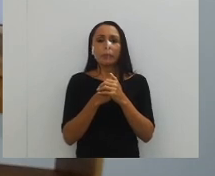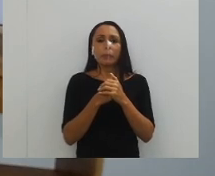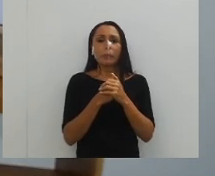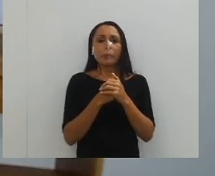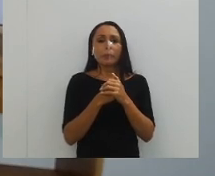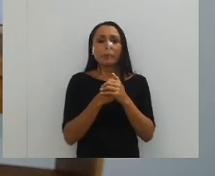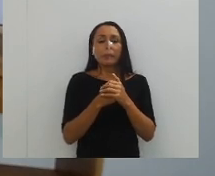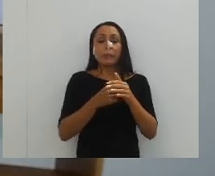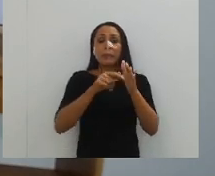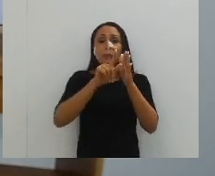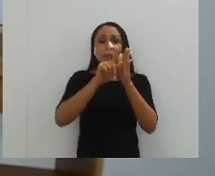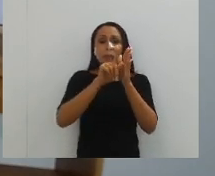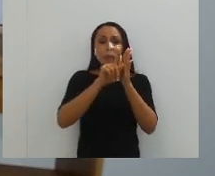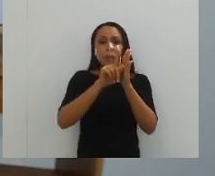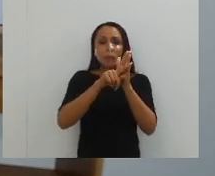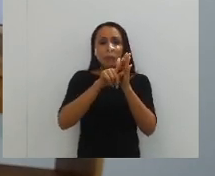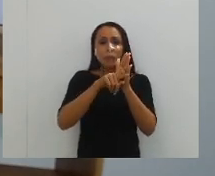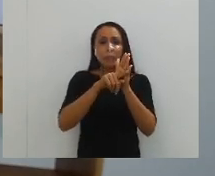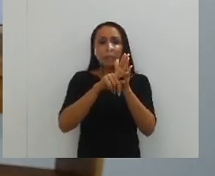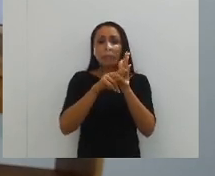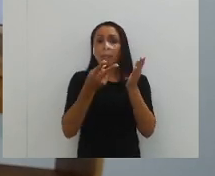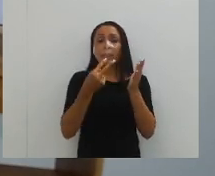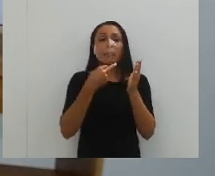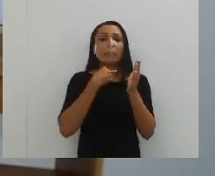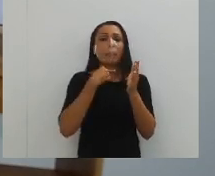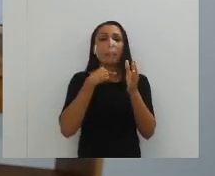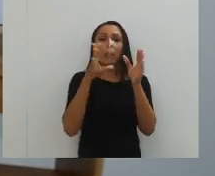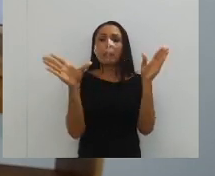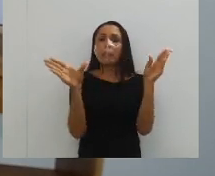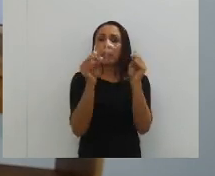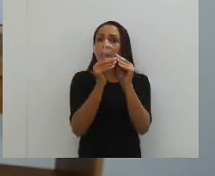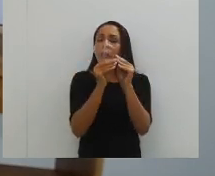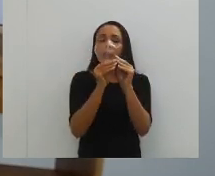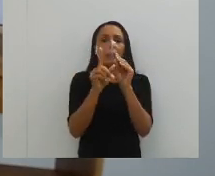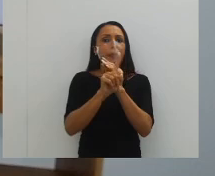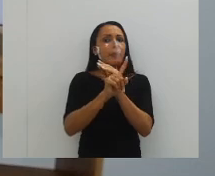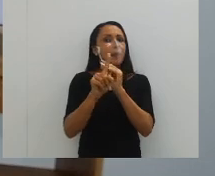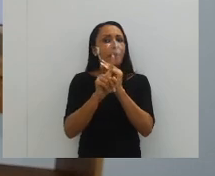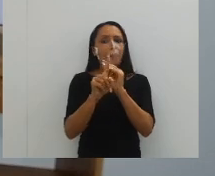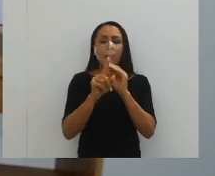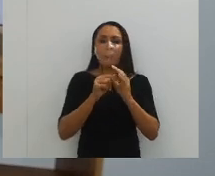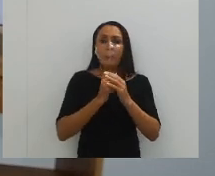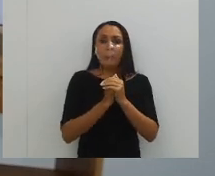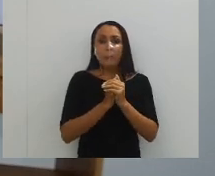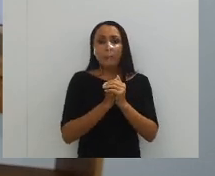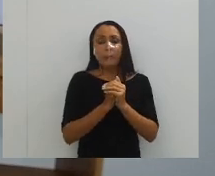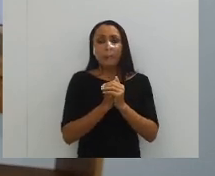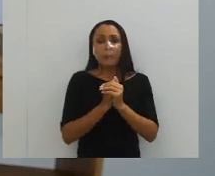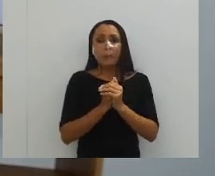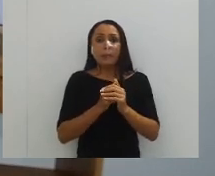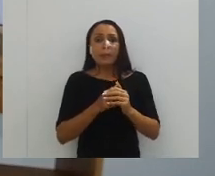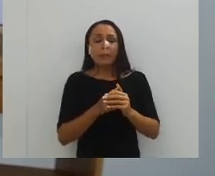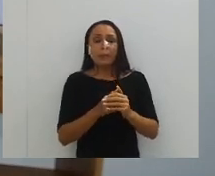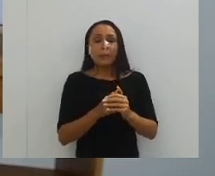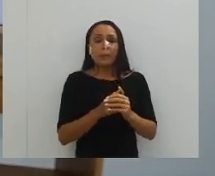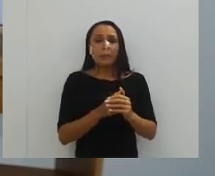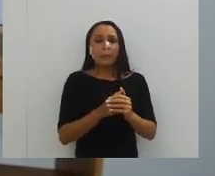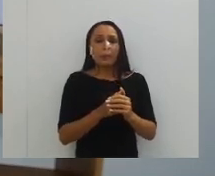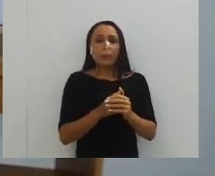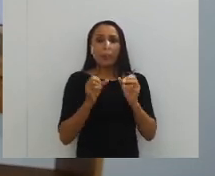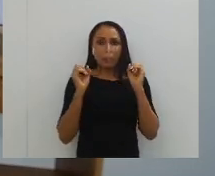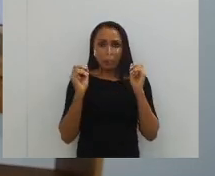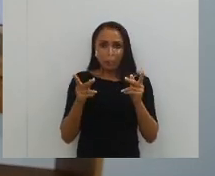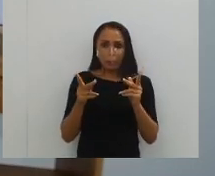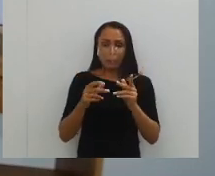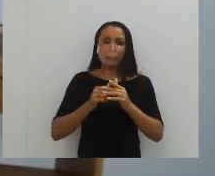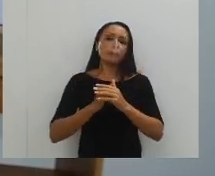você não pode abreviar. Lembrem que você não pode abreviar o gênero, tá? Lembrem